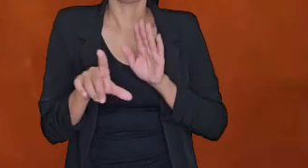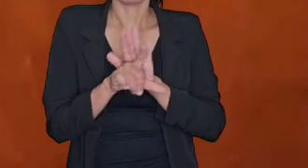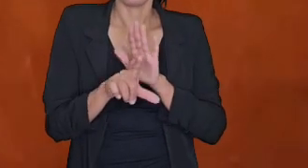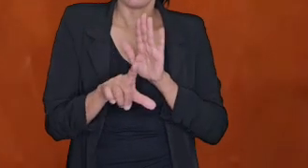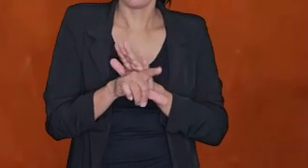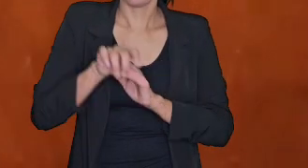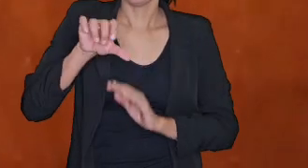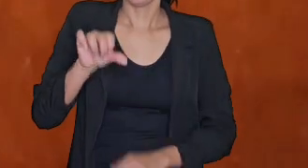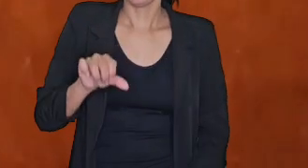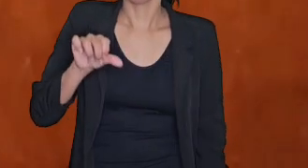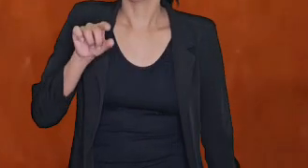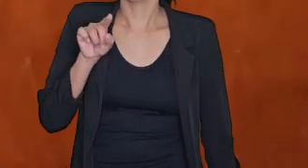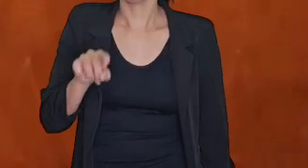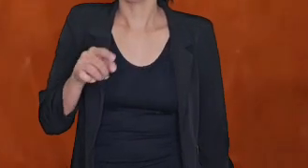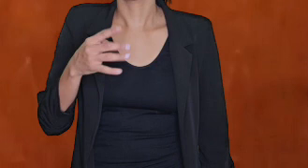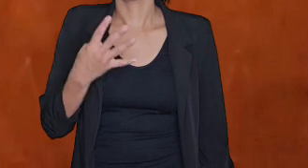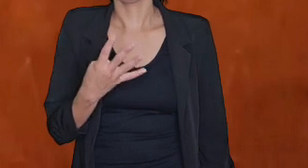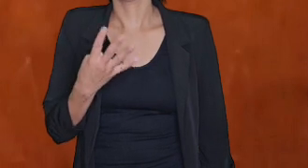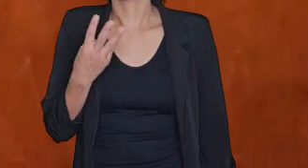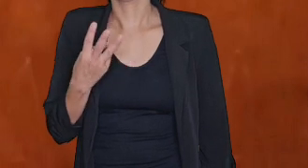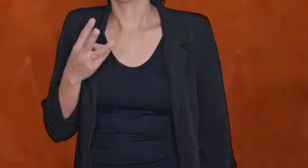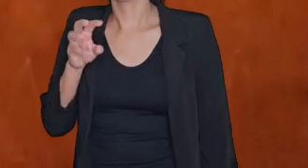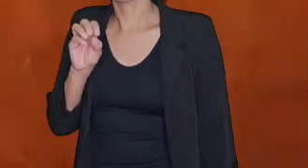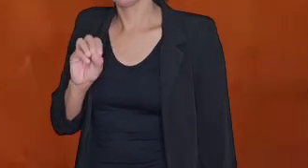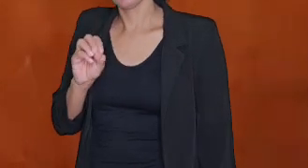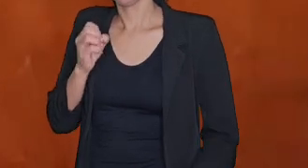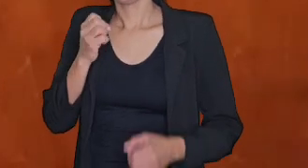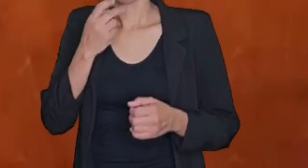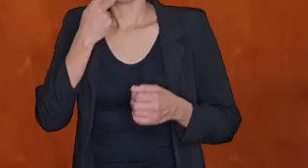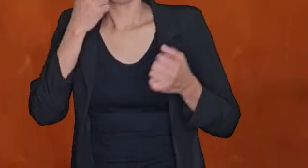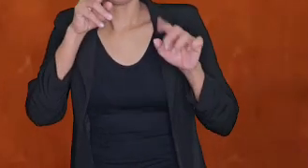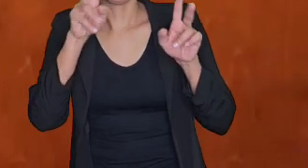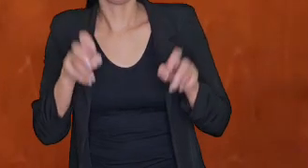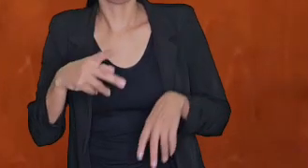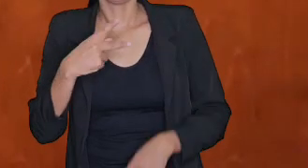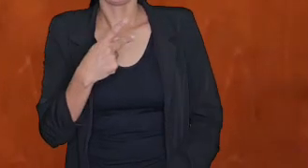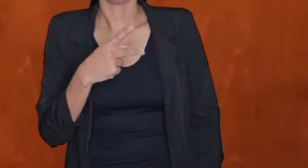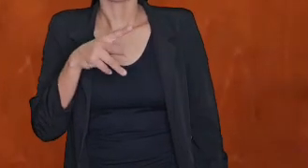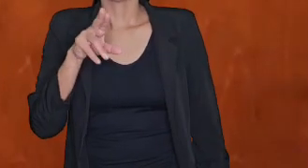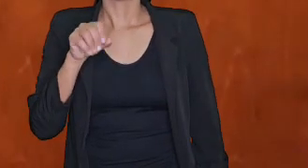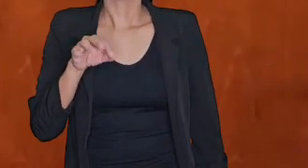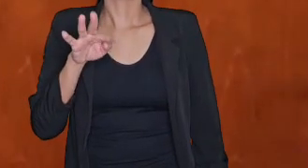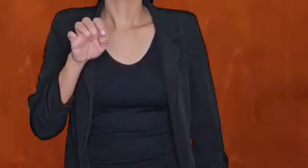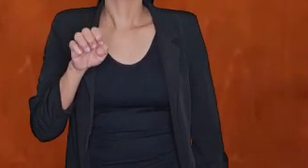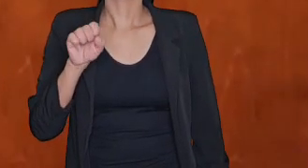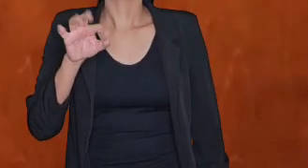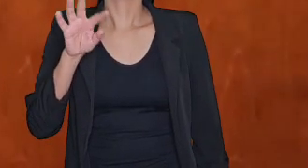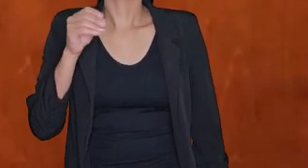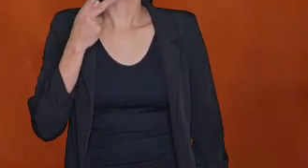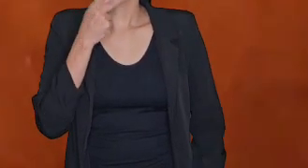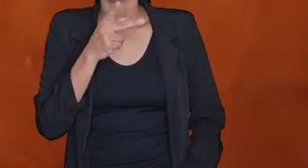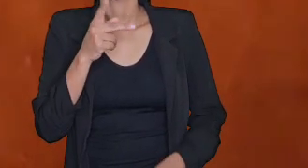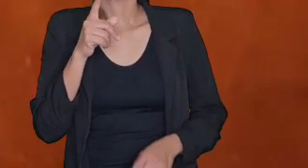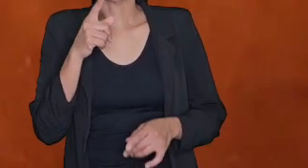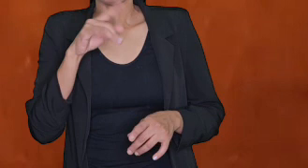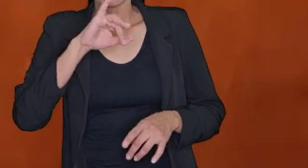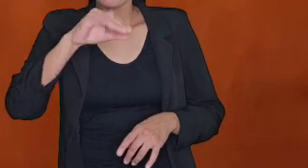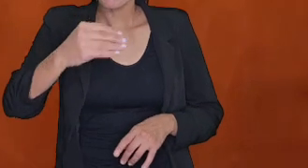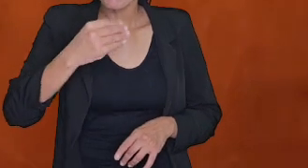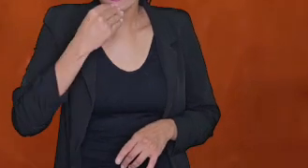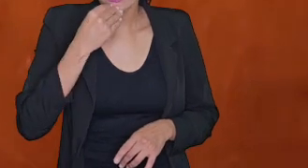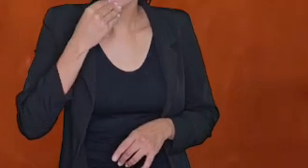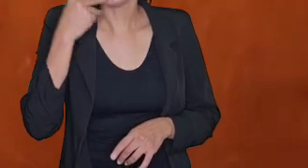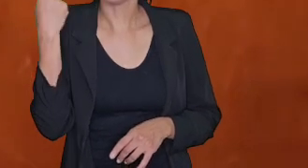dessa desjudicialização tem uma lei, a 9.430, já vou falar especificamente sobre o protesto, que